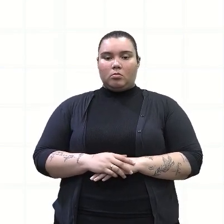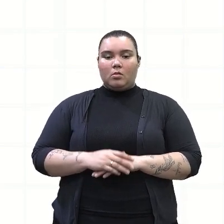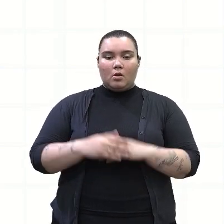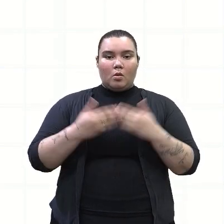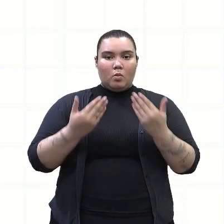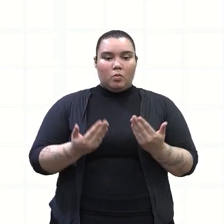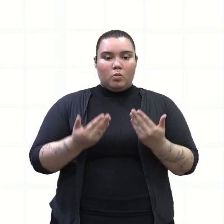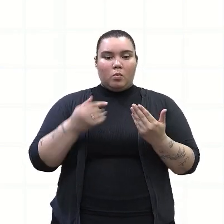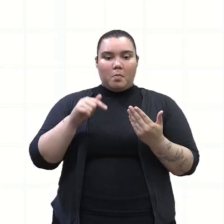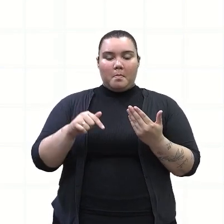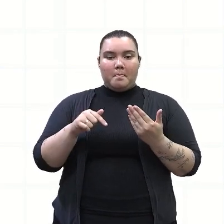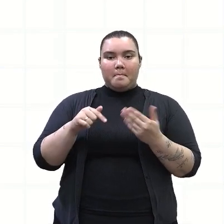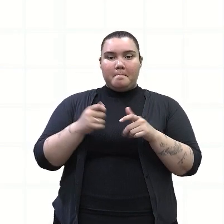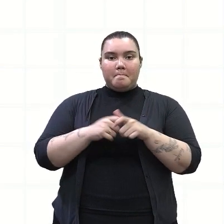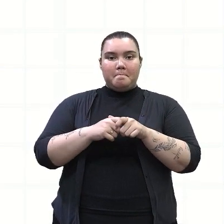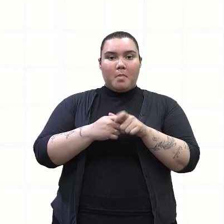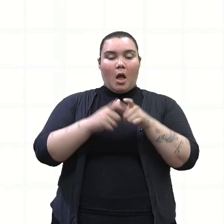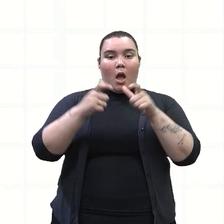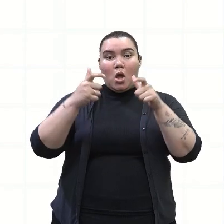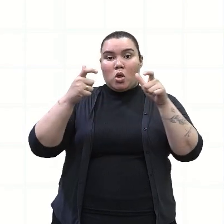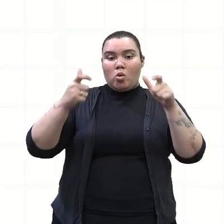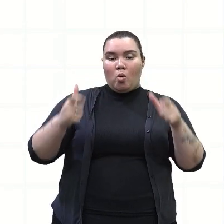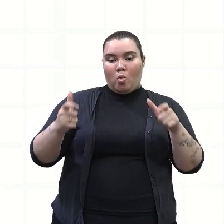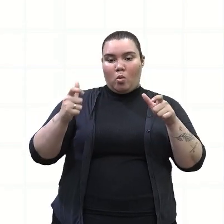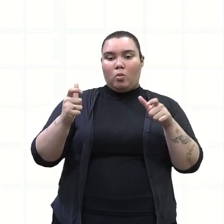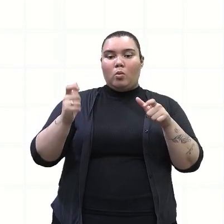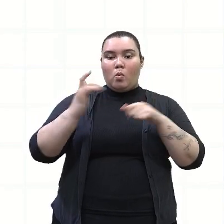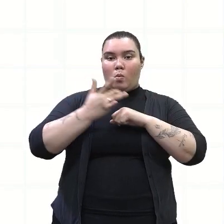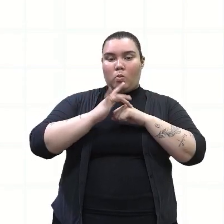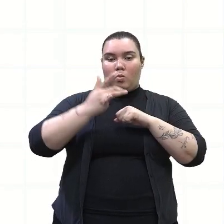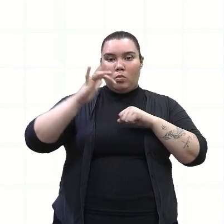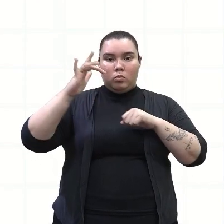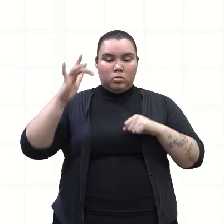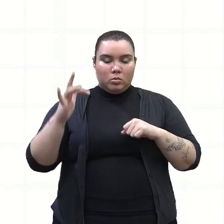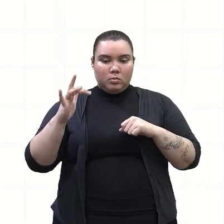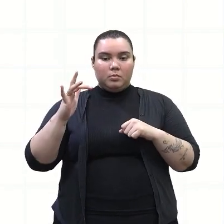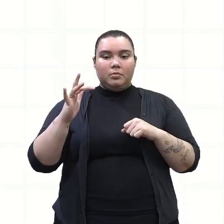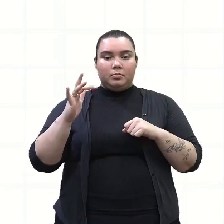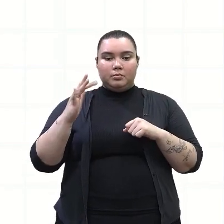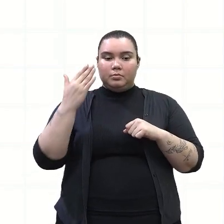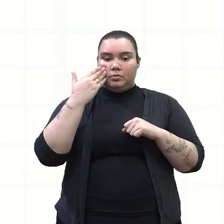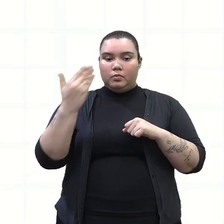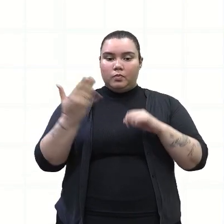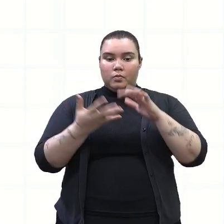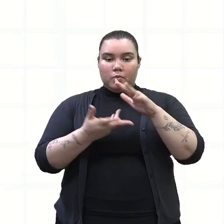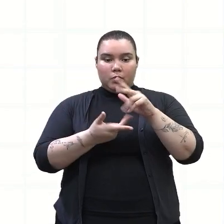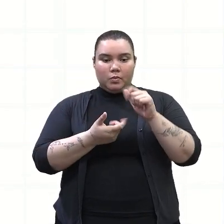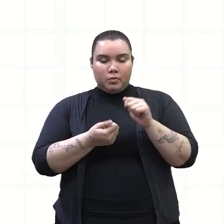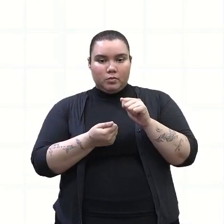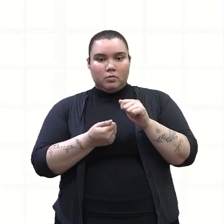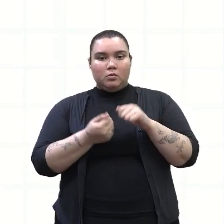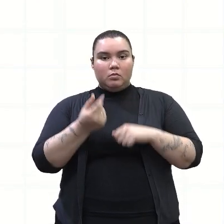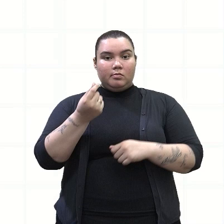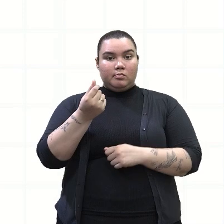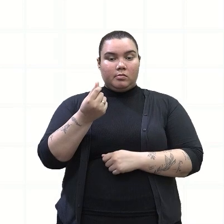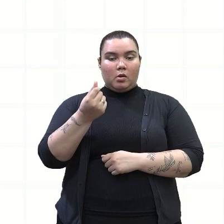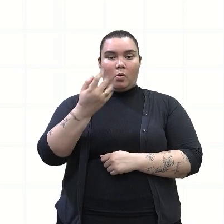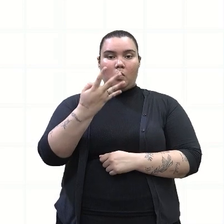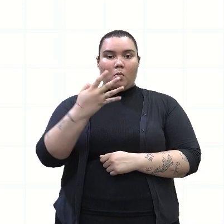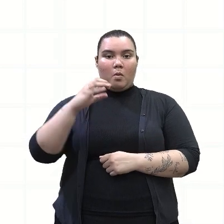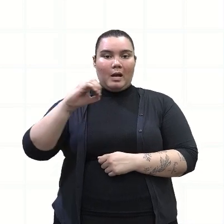maiores diamantes, olha aqui a imagem, né? Um dos maiores diamantes do mundo custa